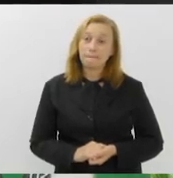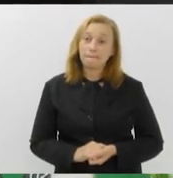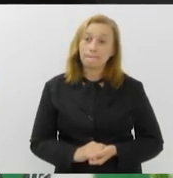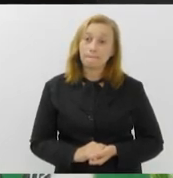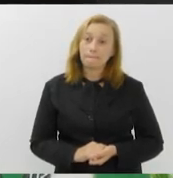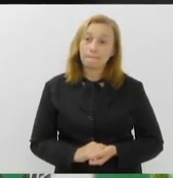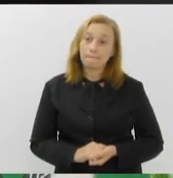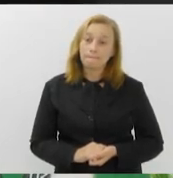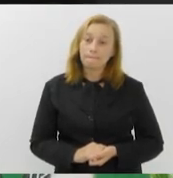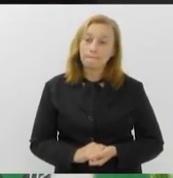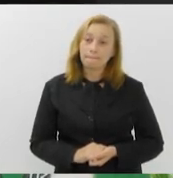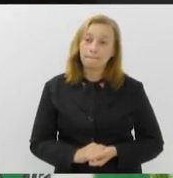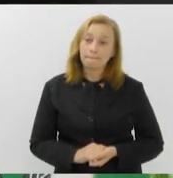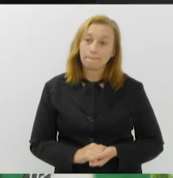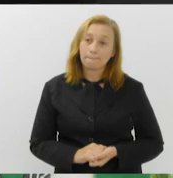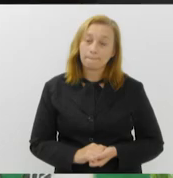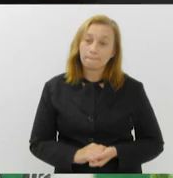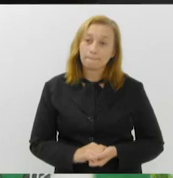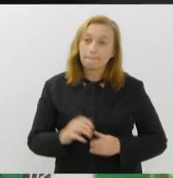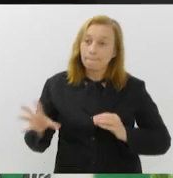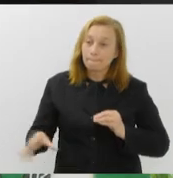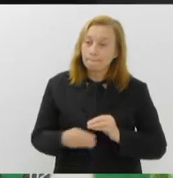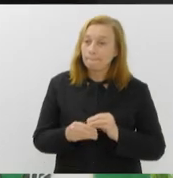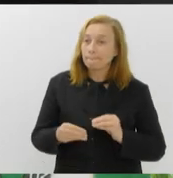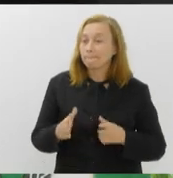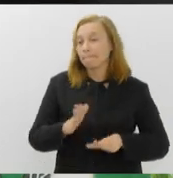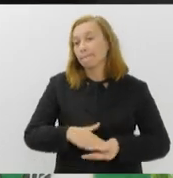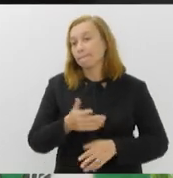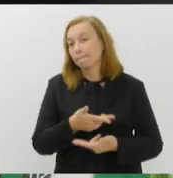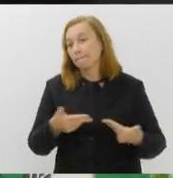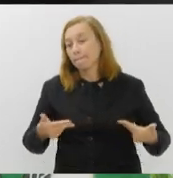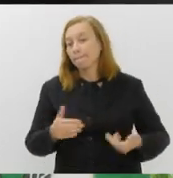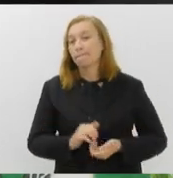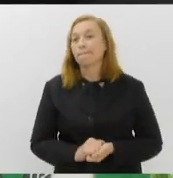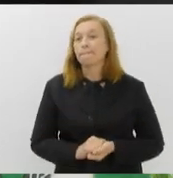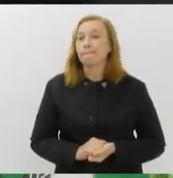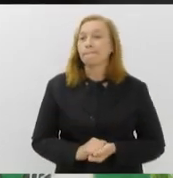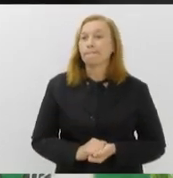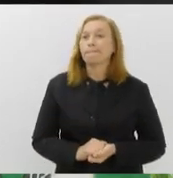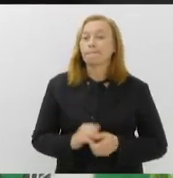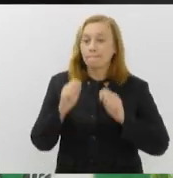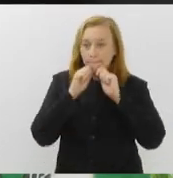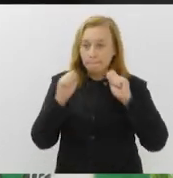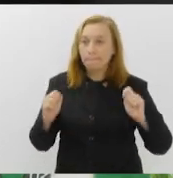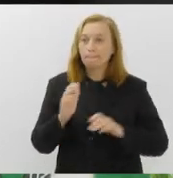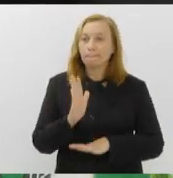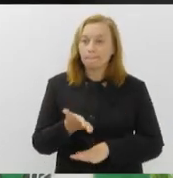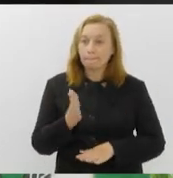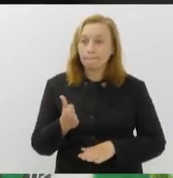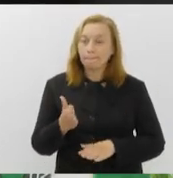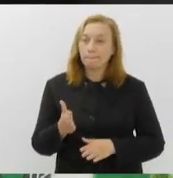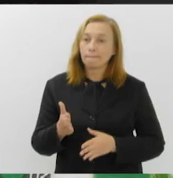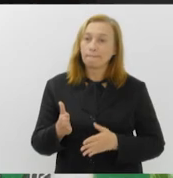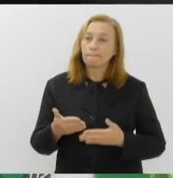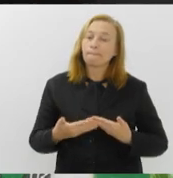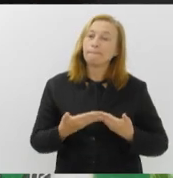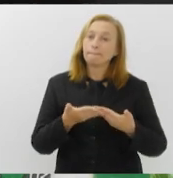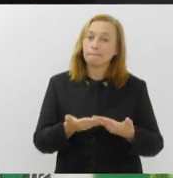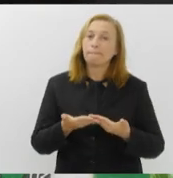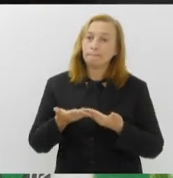consegue, enfim, acrescentar mais alguma coisa, mas que as nossas assessorias já passaram aqui para alguns